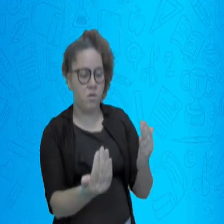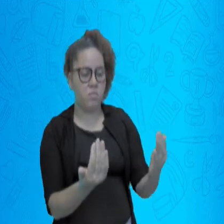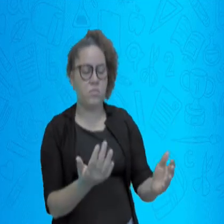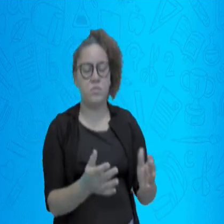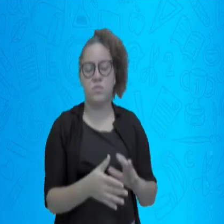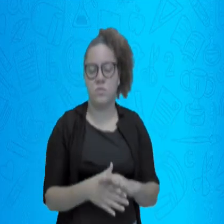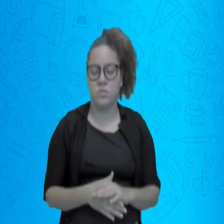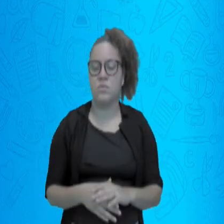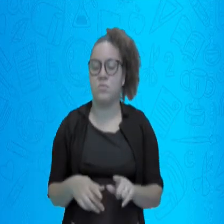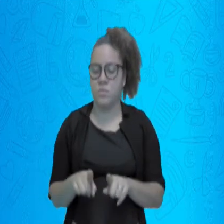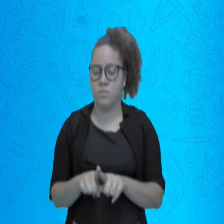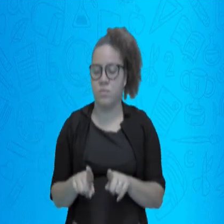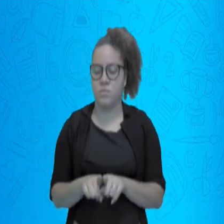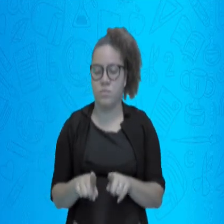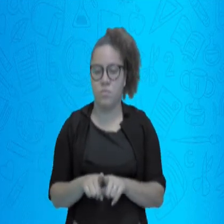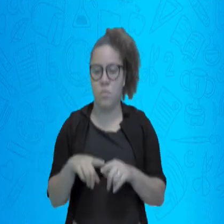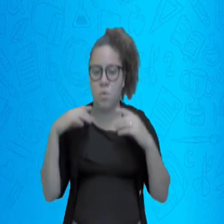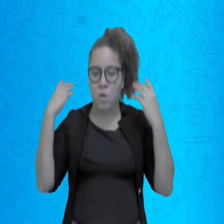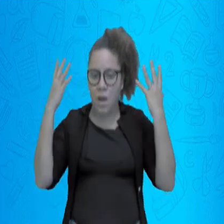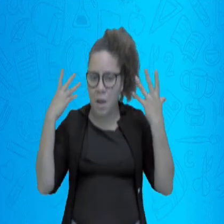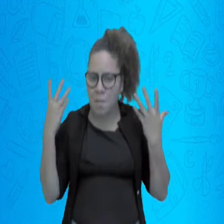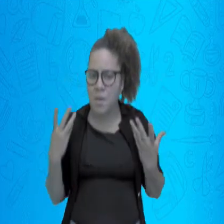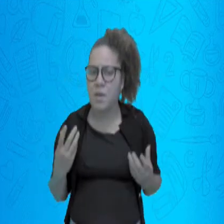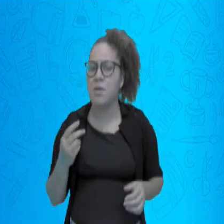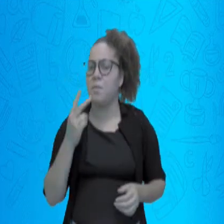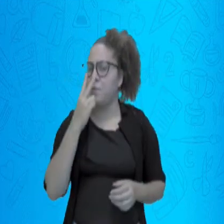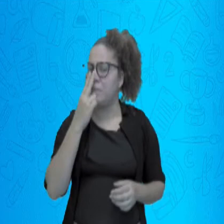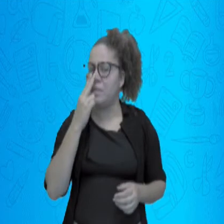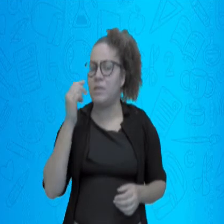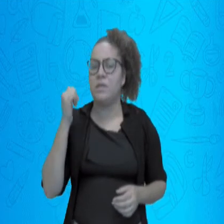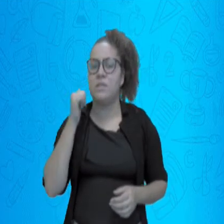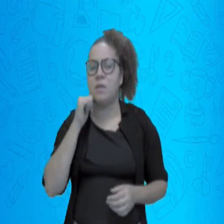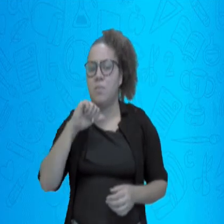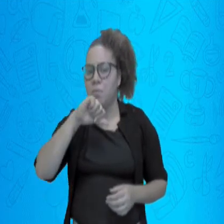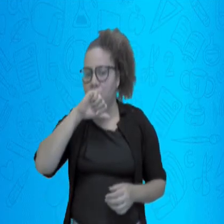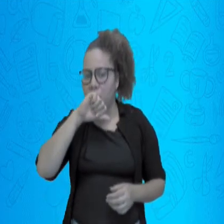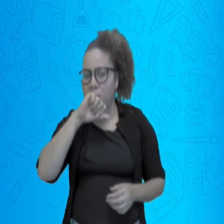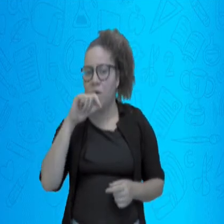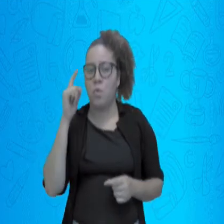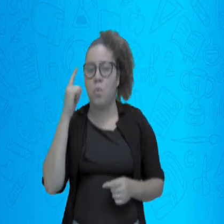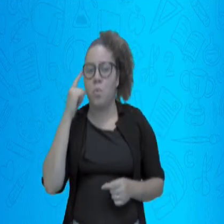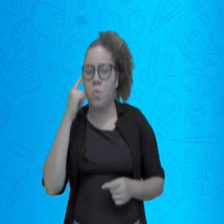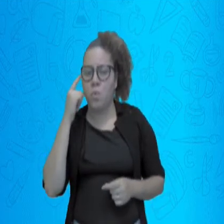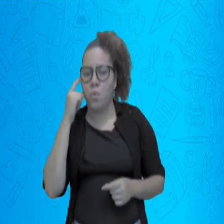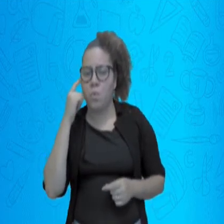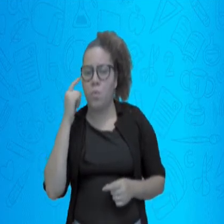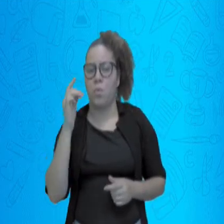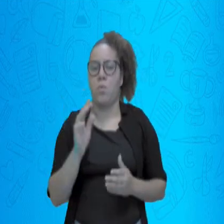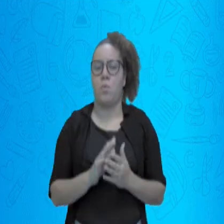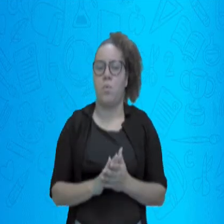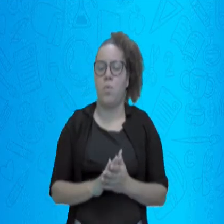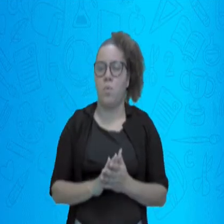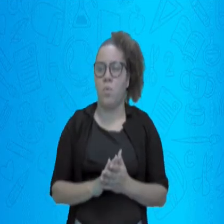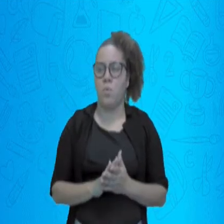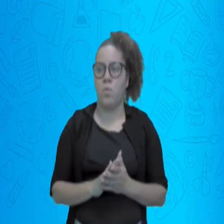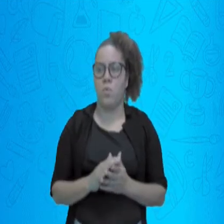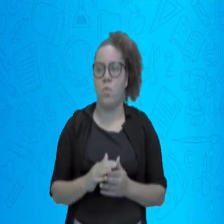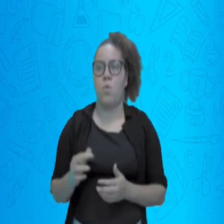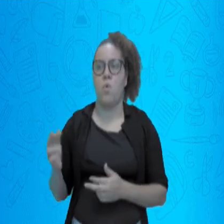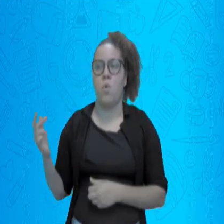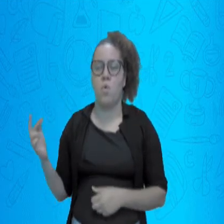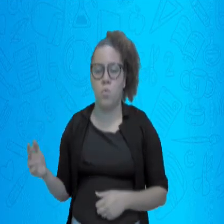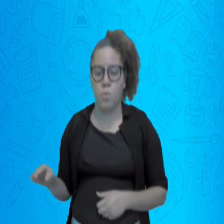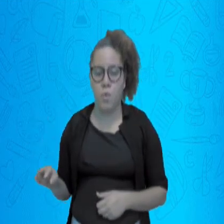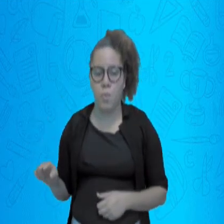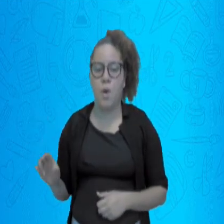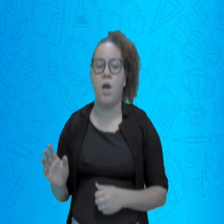falei anteriormente. O meu cabelo é parecido com o da minha mãe, os meus olhos, a cor do meu olho é parecido com o do meu irmão,